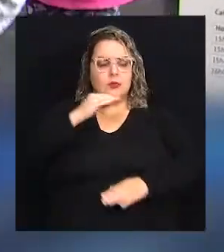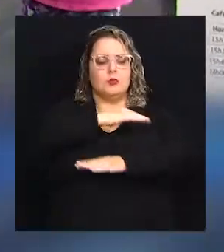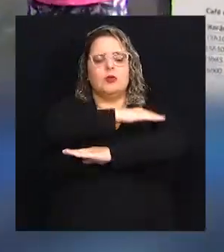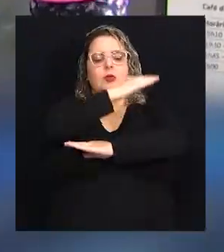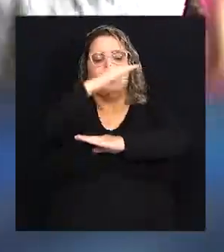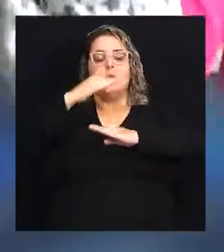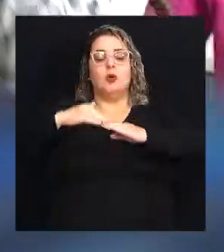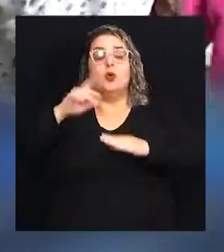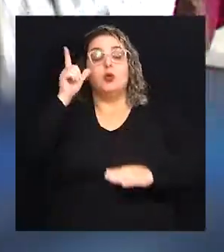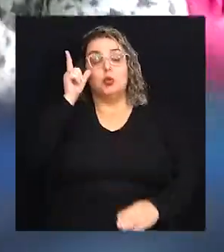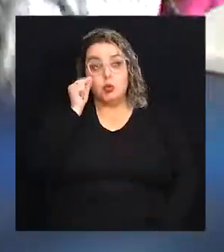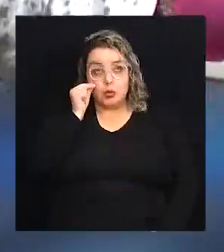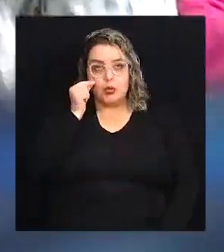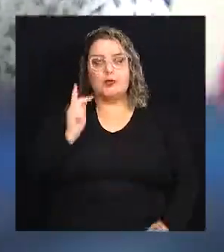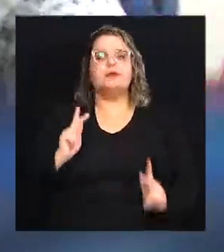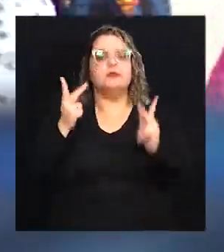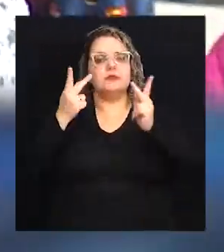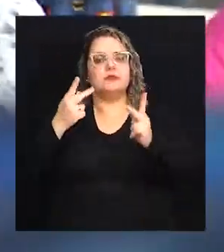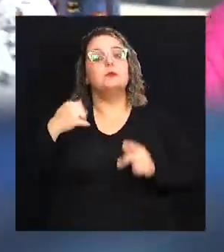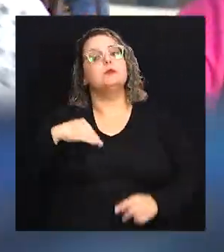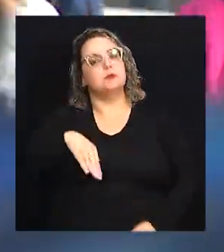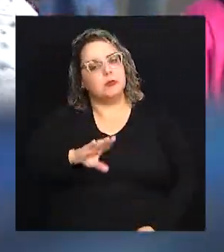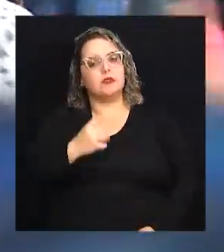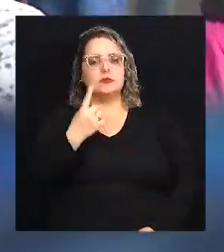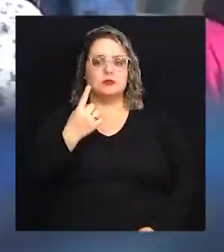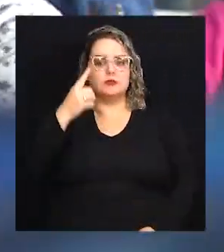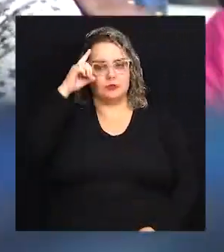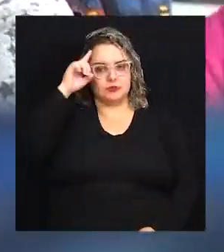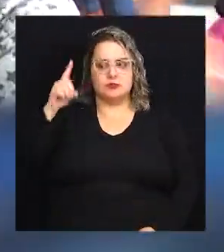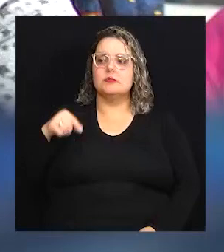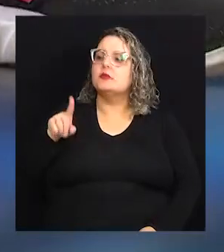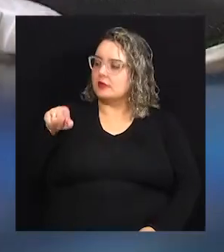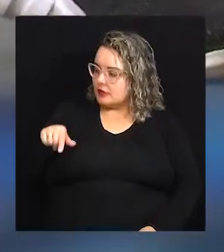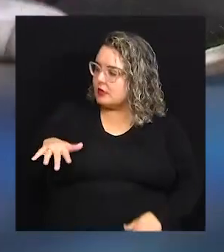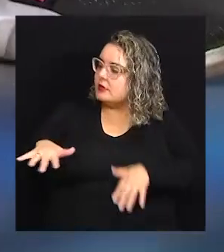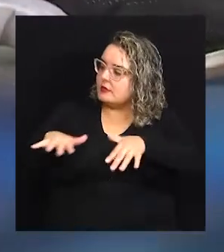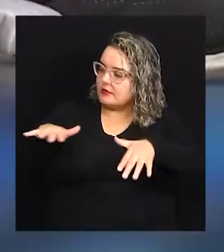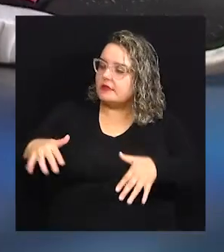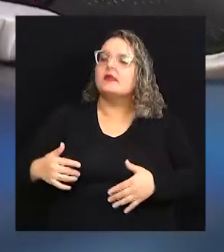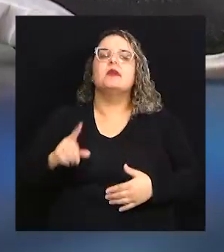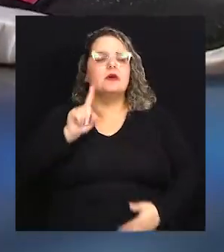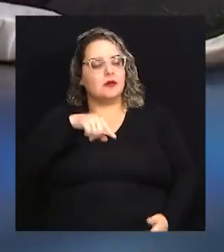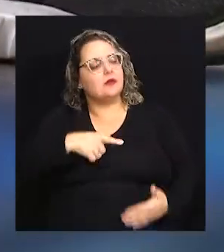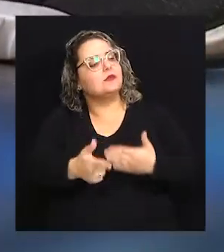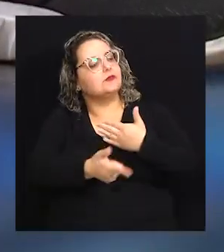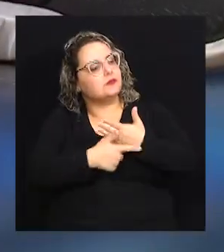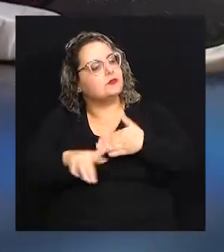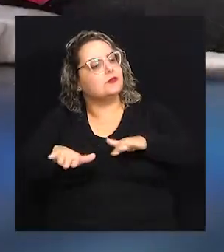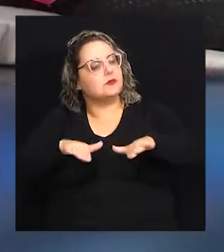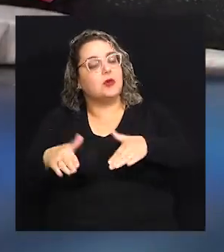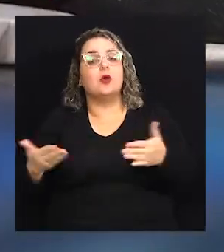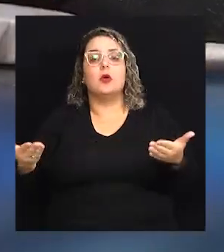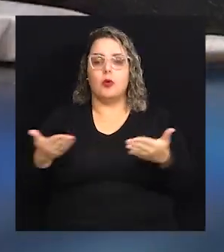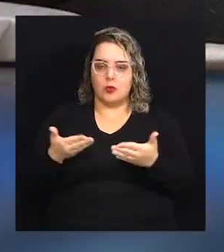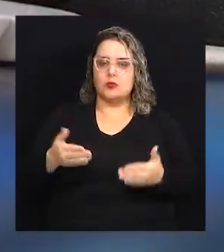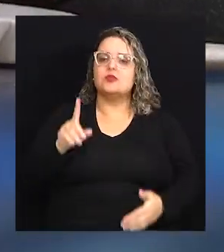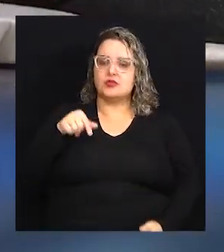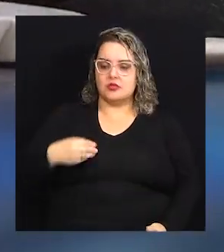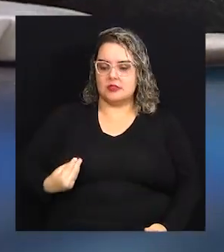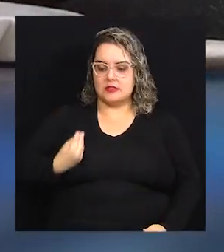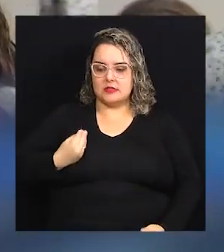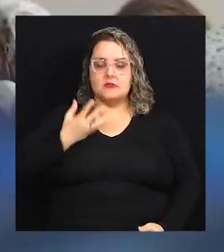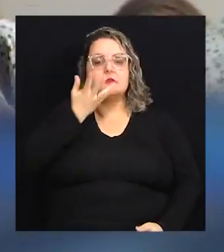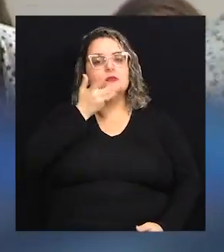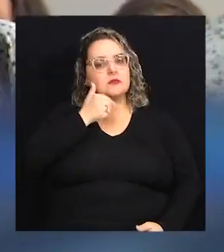que, opa, já foi mais um. Porque esse é o nosso papel aqui. É o que move vocês. É o que nos move. O que nos move hoje